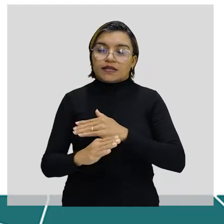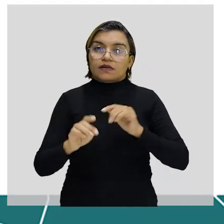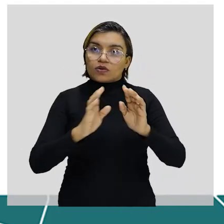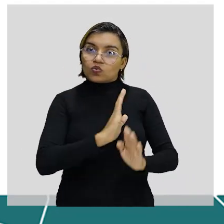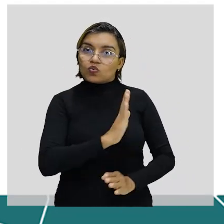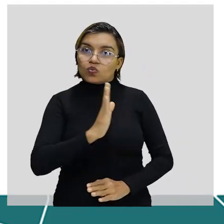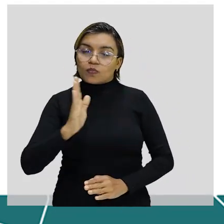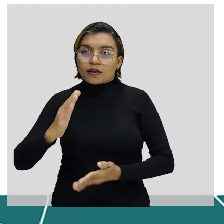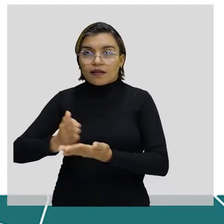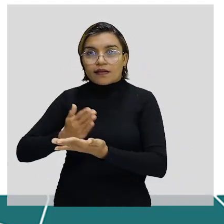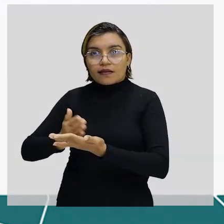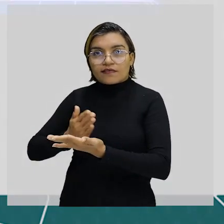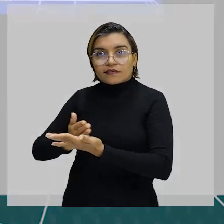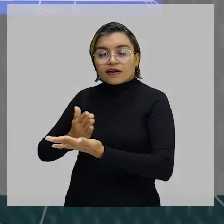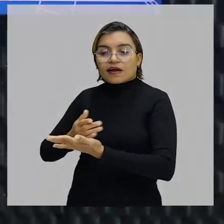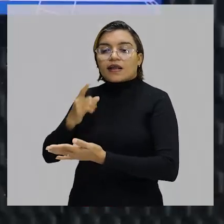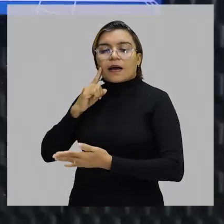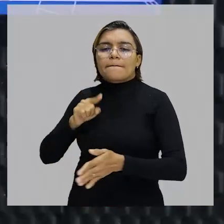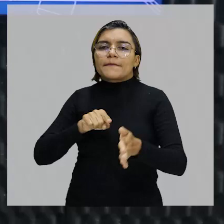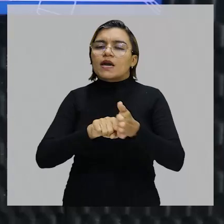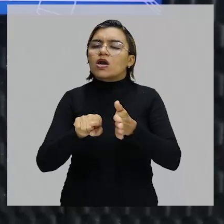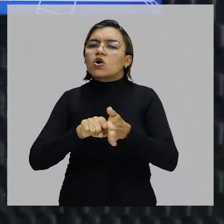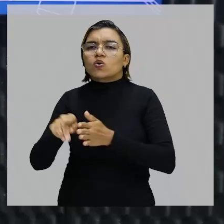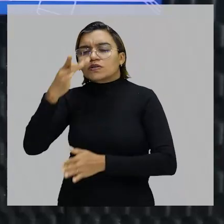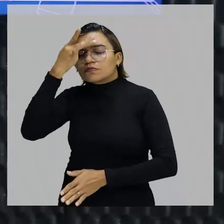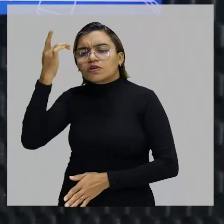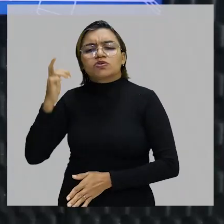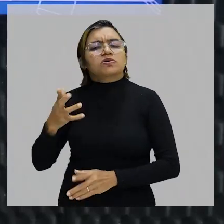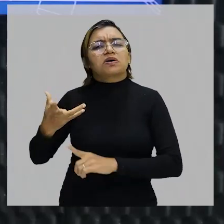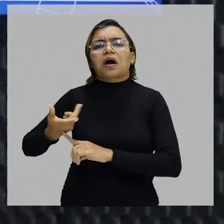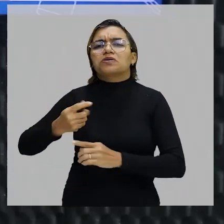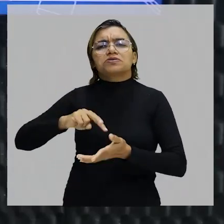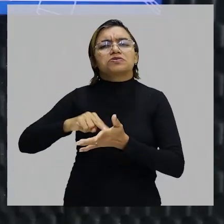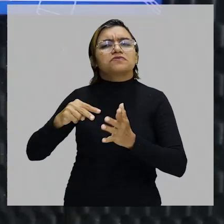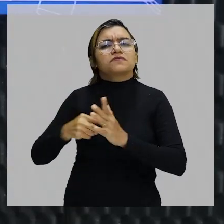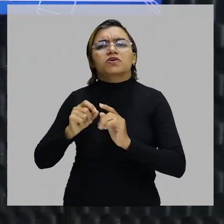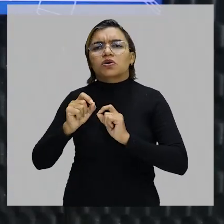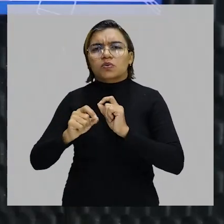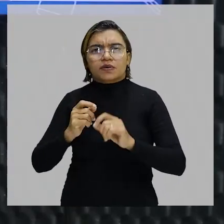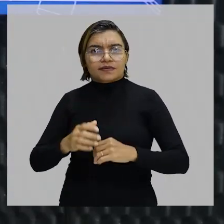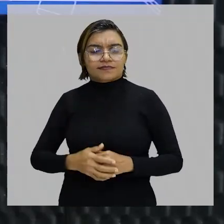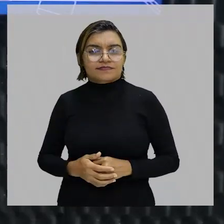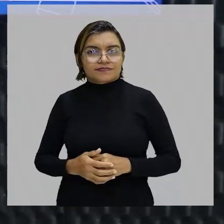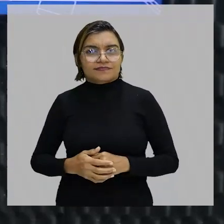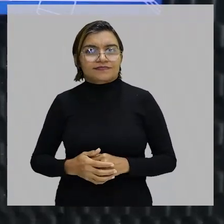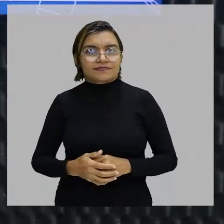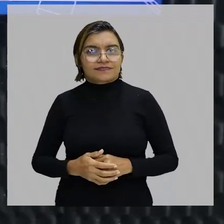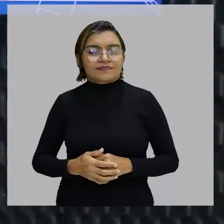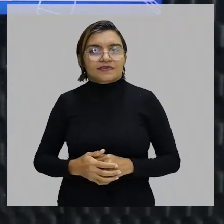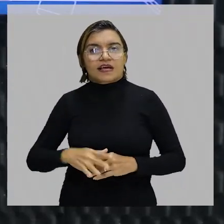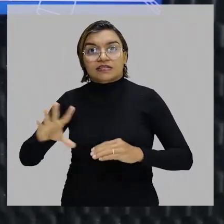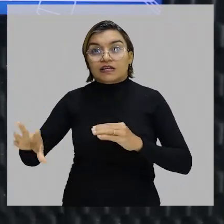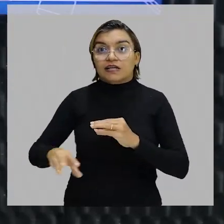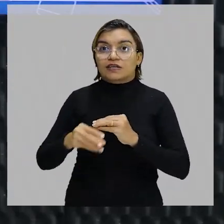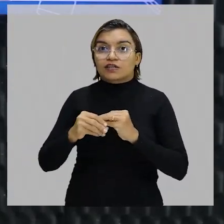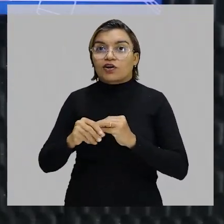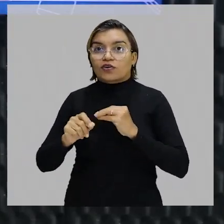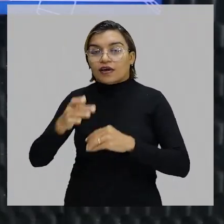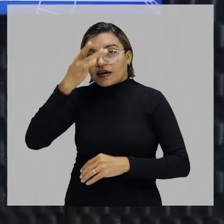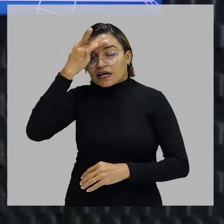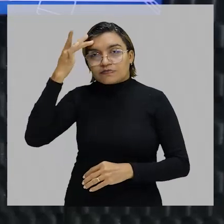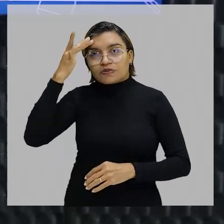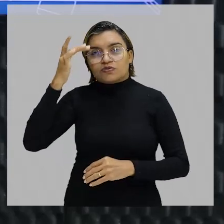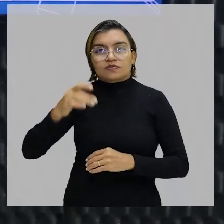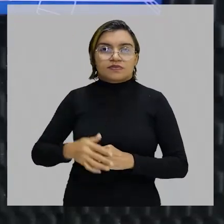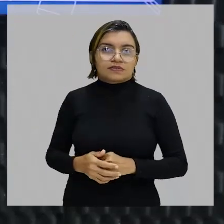placa e se pergunta, ou pergunta para as pessoas, o que é arte? Para que ela serve? Aí vou acrescentar, por que as pessoas subvalorizam